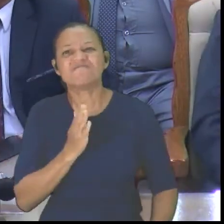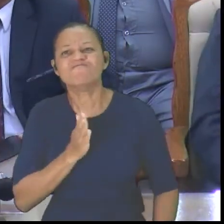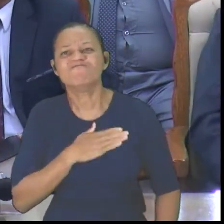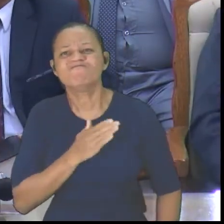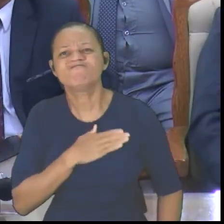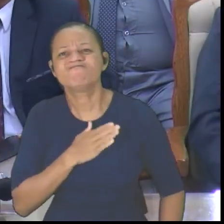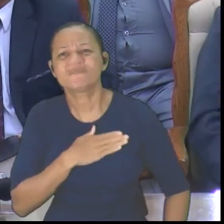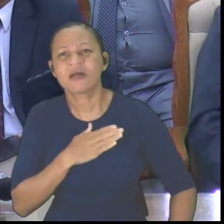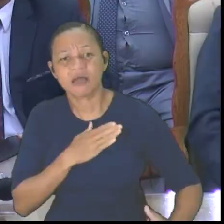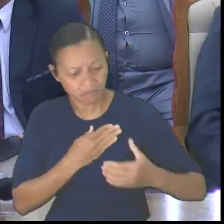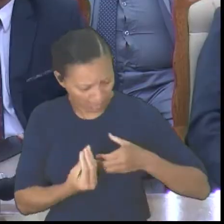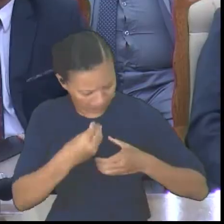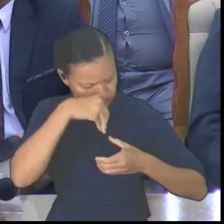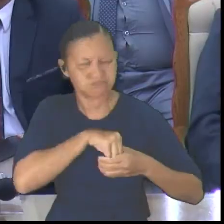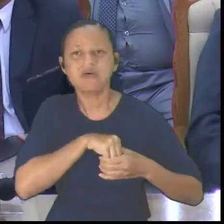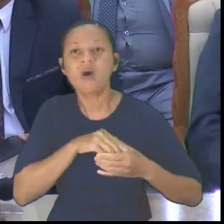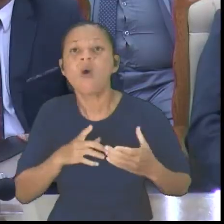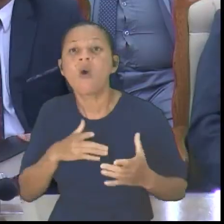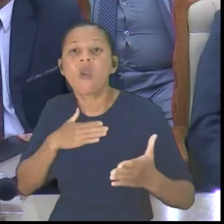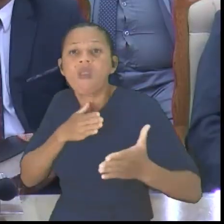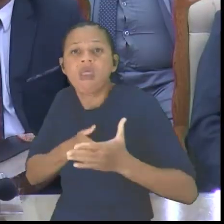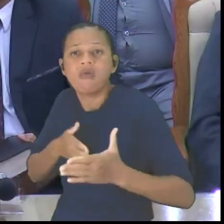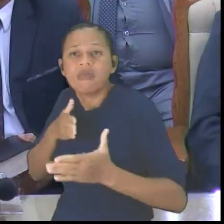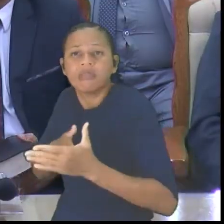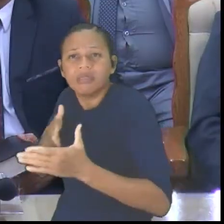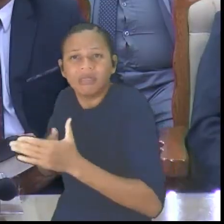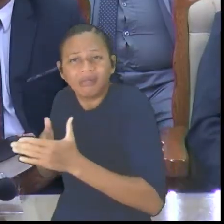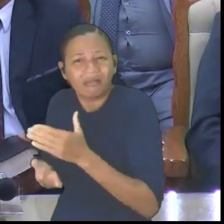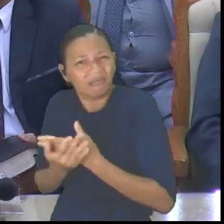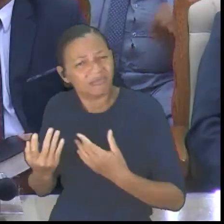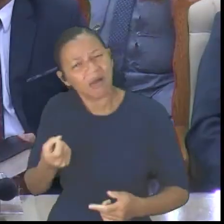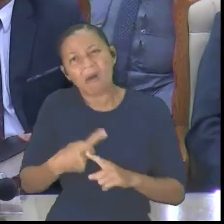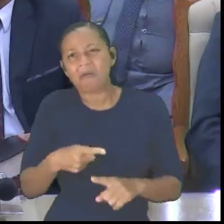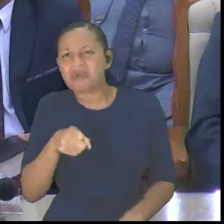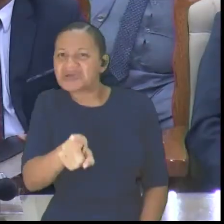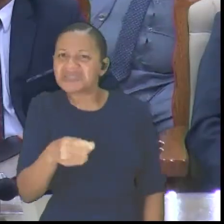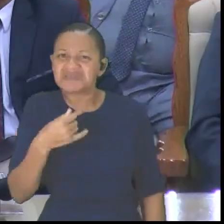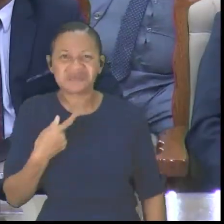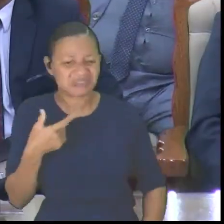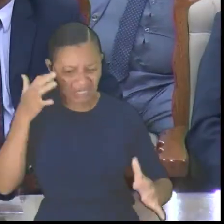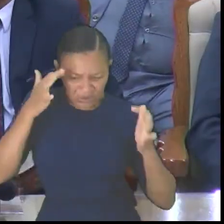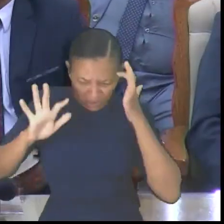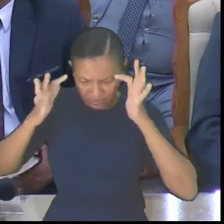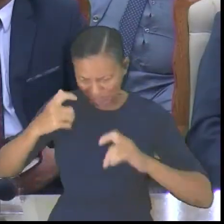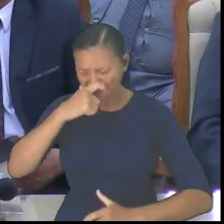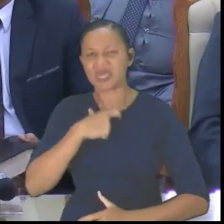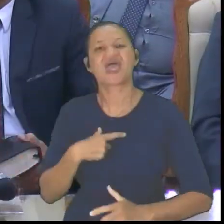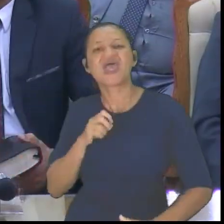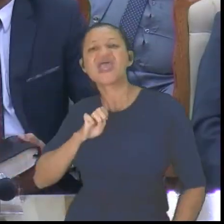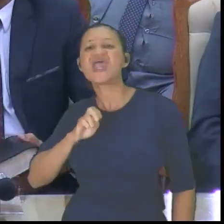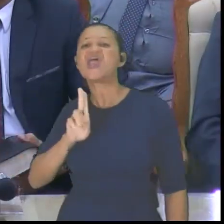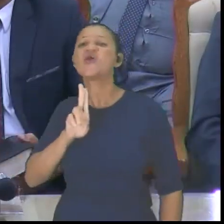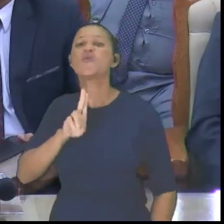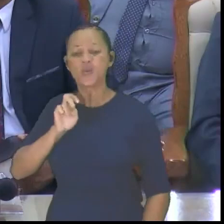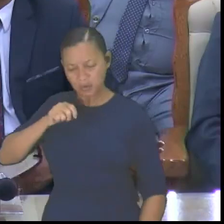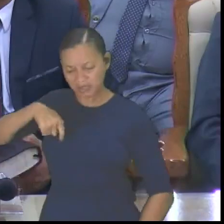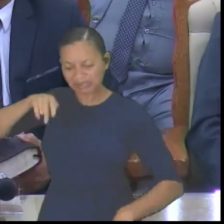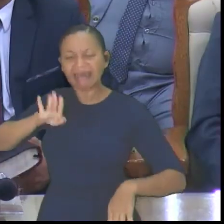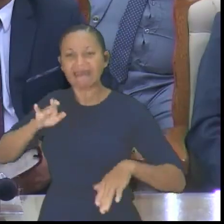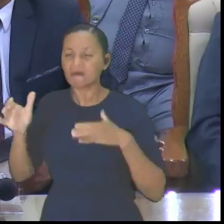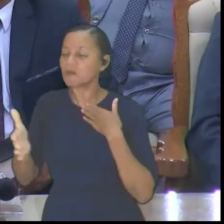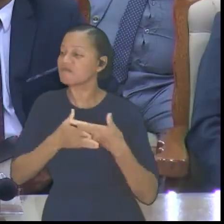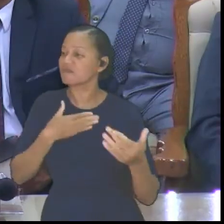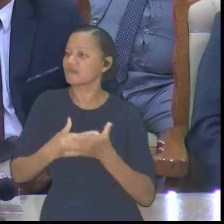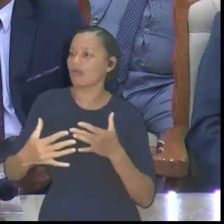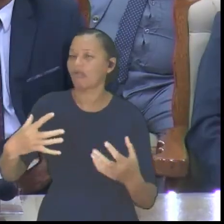dentro e onde estão os seus limites. Porque se você não souber quem você é, qualquer coisa vai